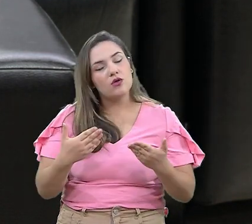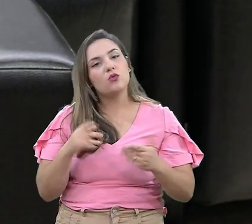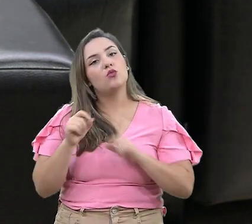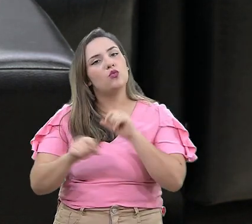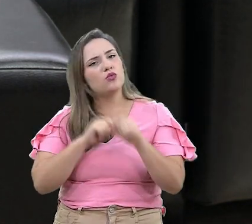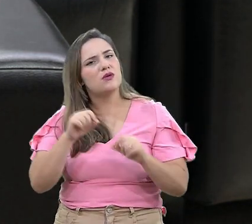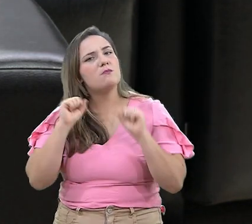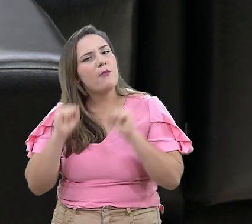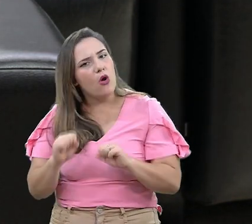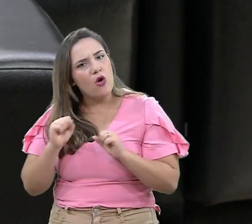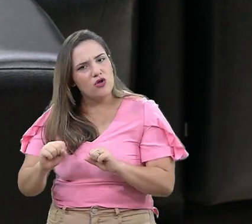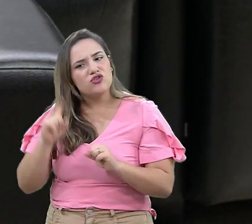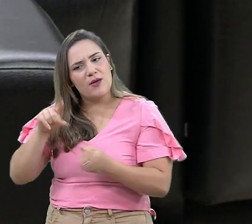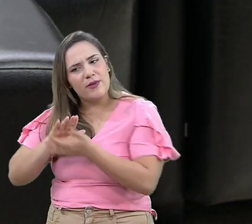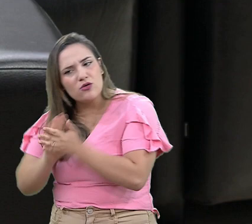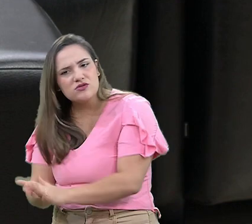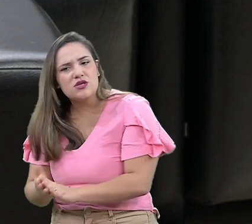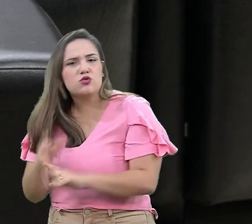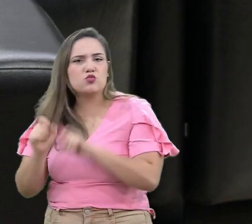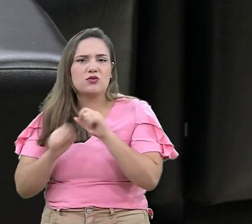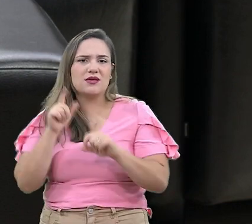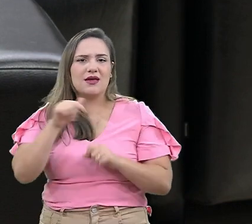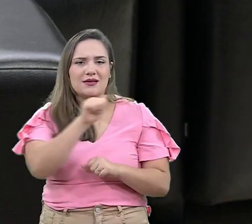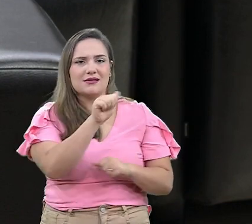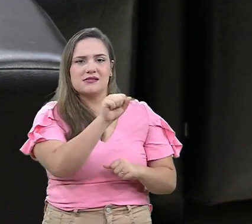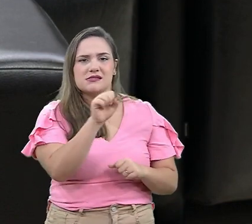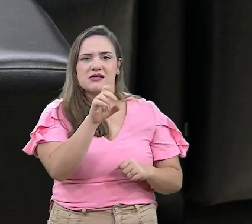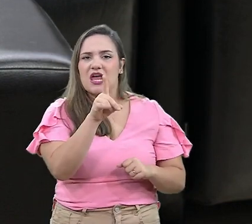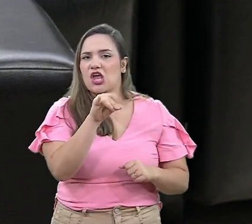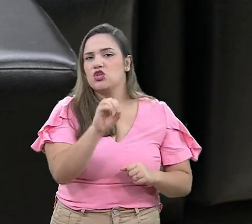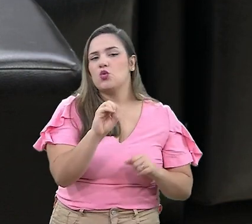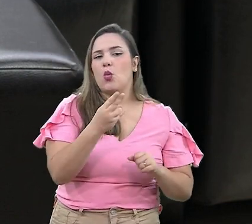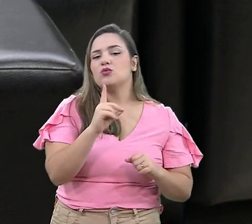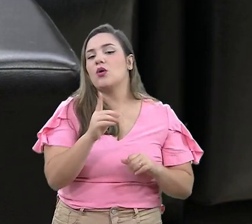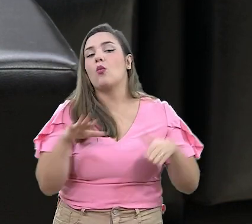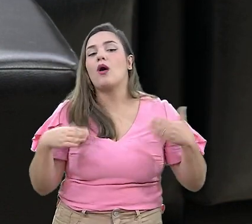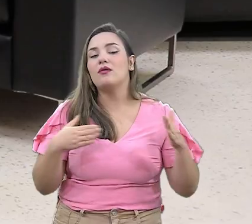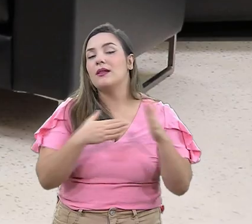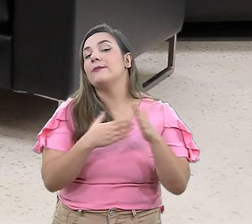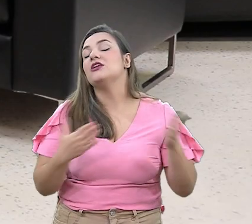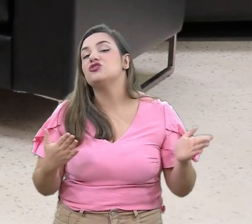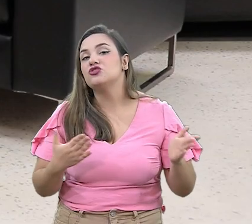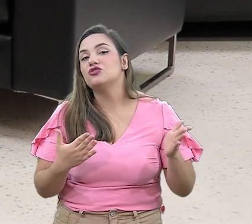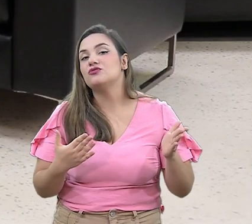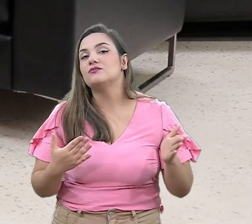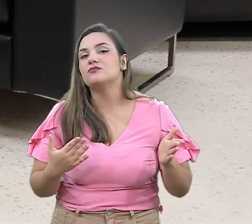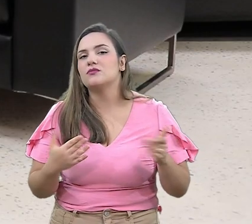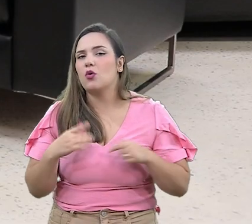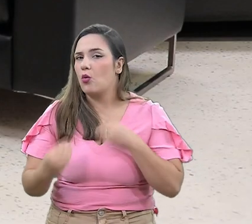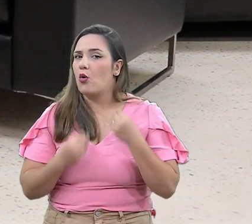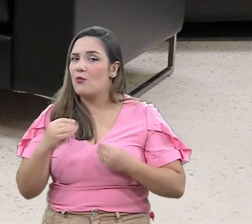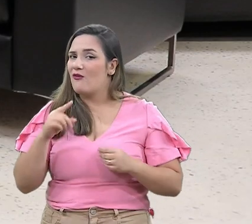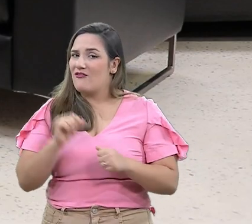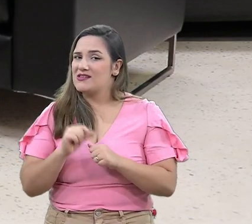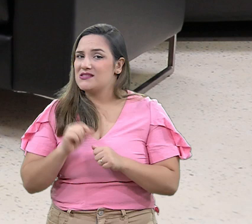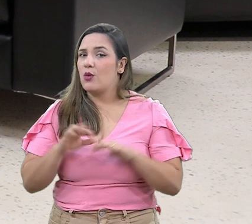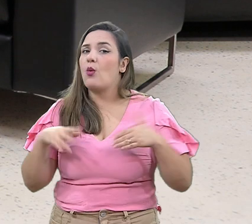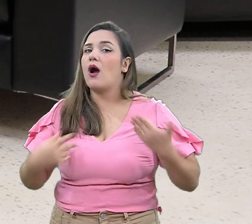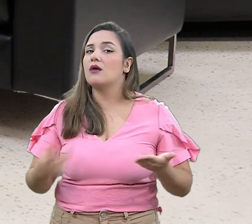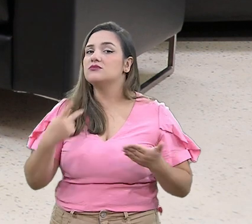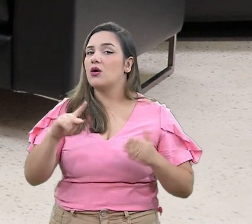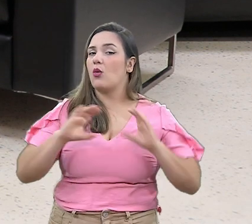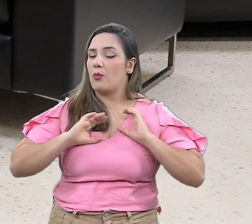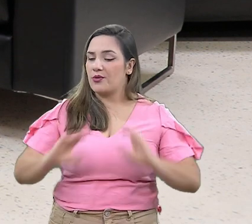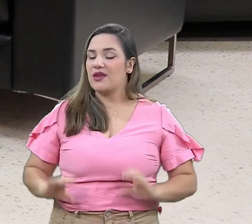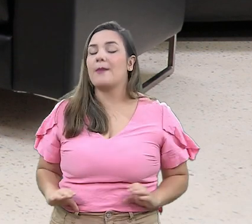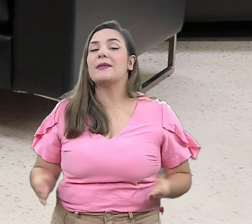estamos fazendo, no que se constitui, o que pode ser um assédio, o que não pode ser, qual é o limite, enfim, como se